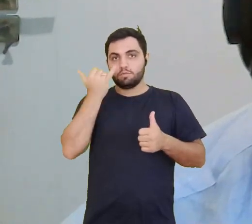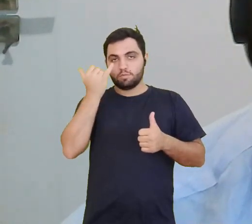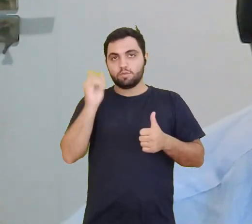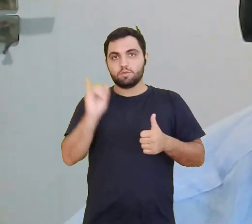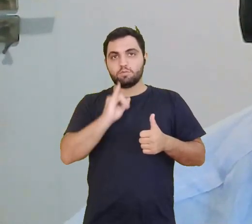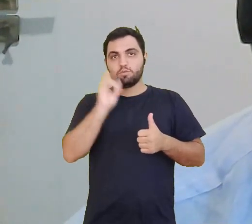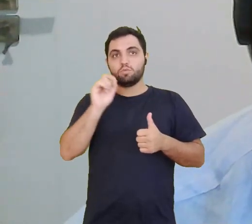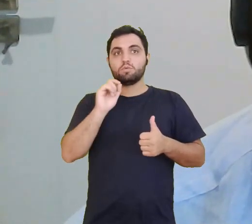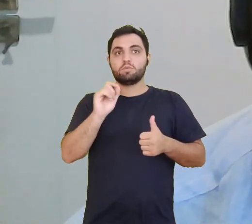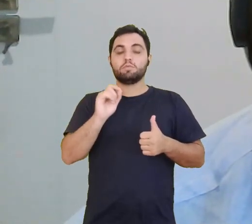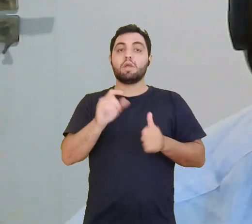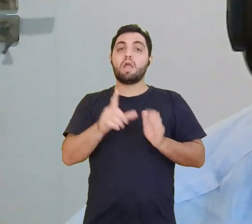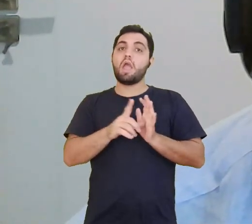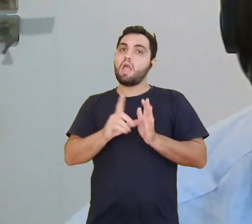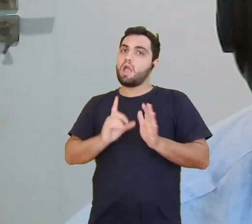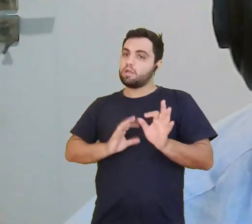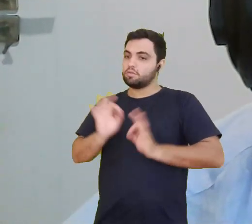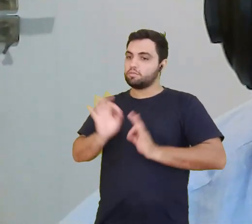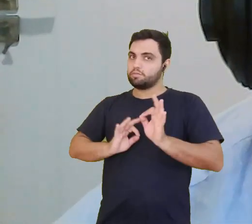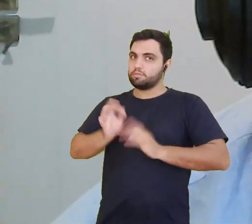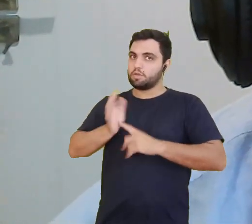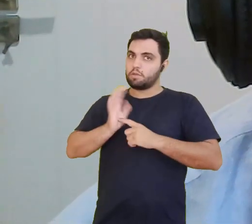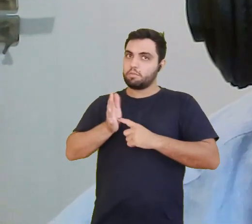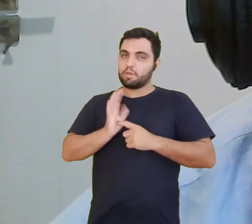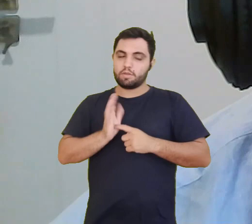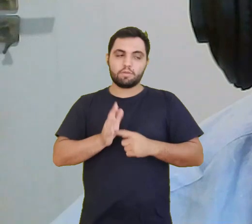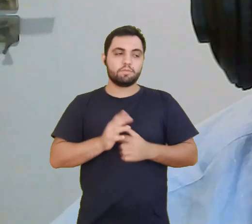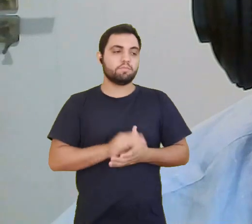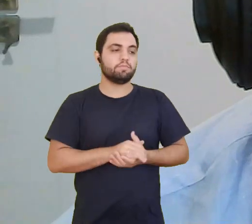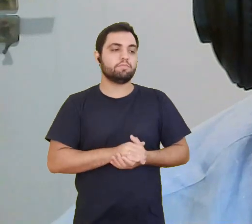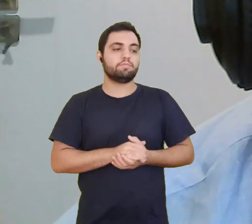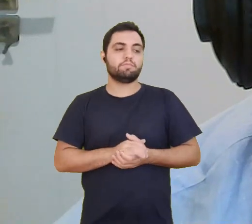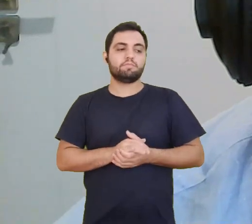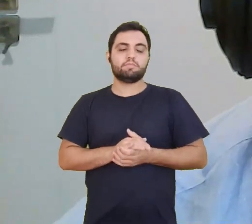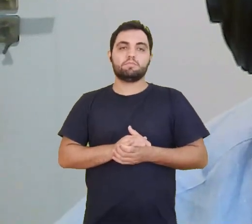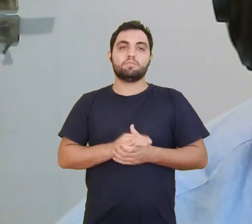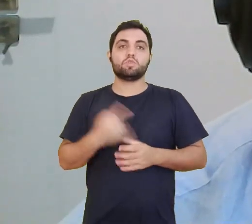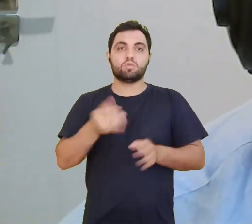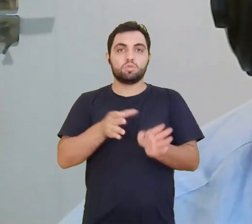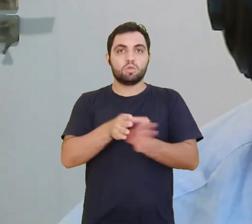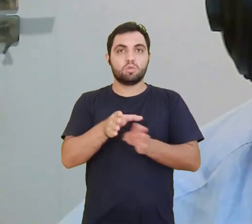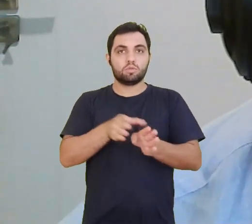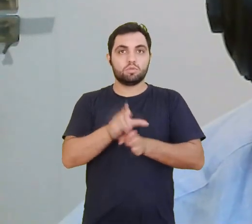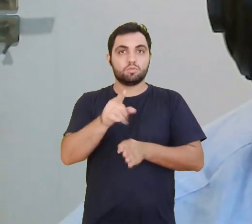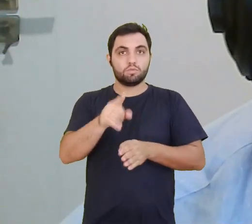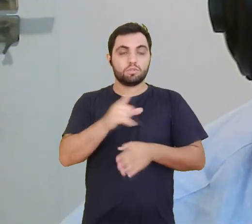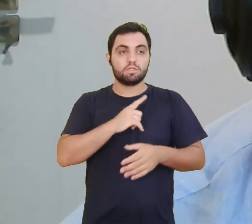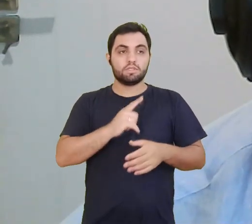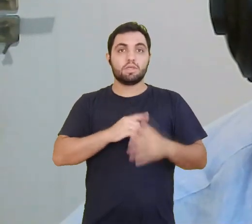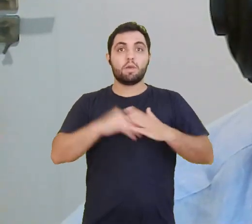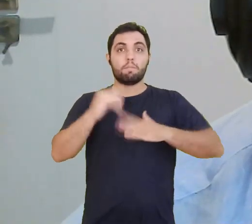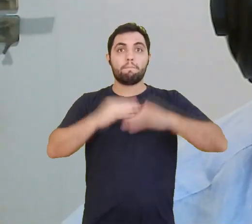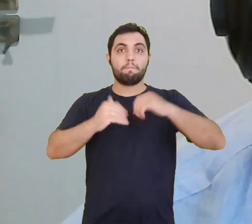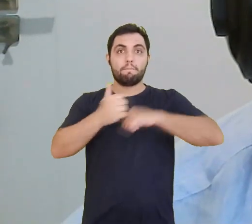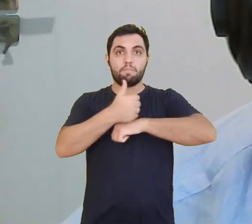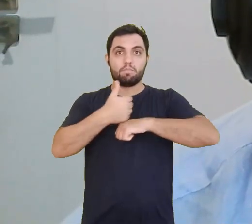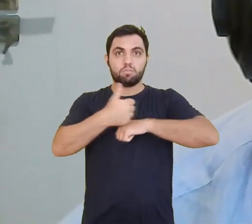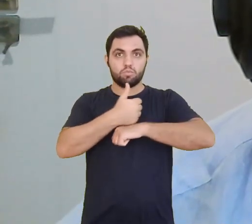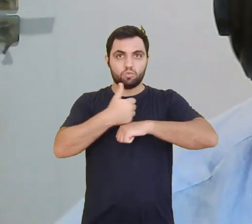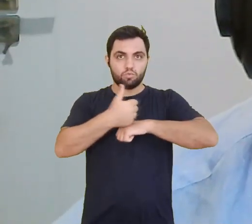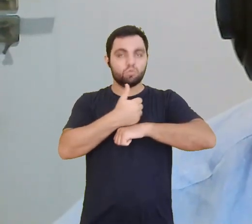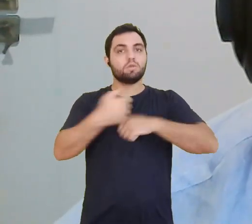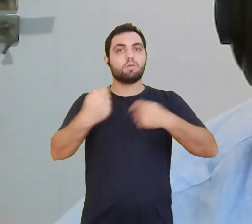à pré-regulagem da máquina. Nós aconselhamos que você faça isso com a ajuda de um técnico pela primeira